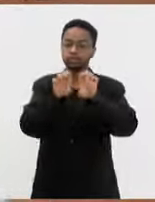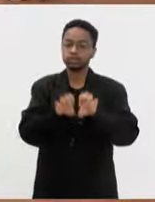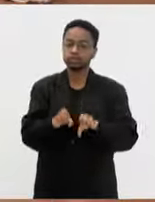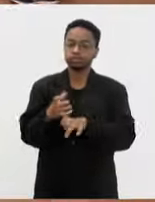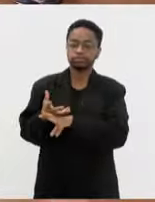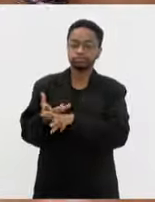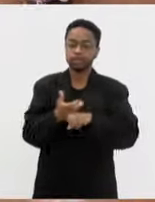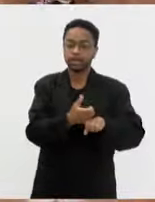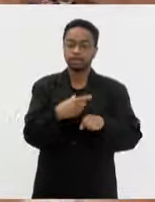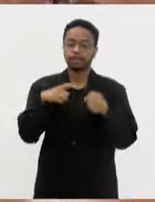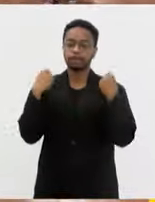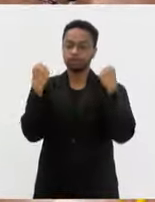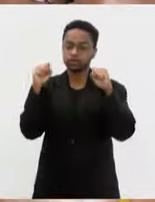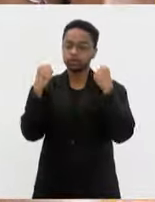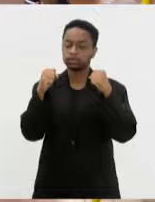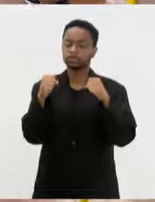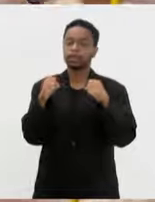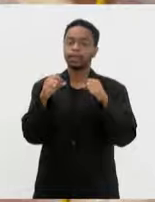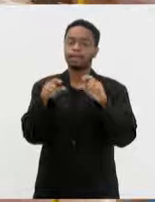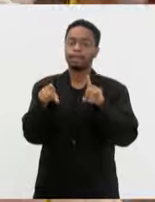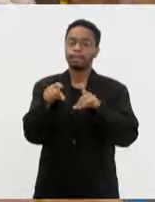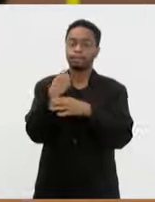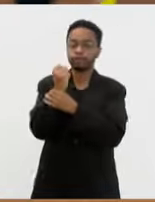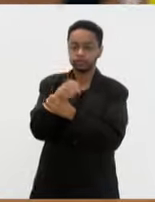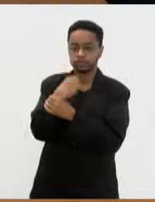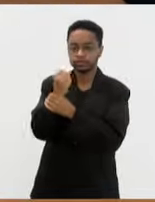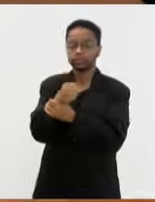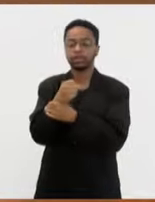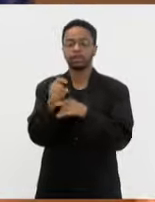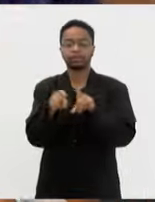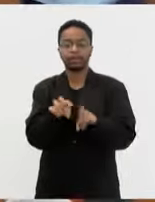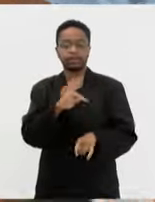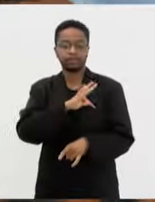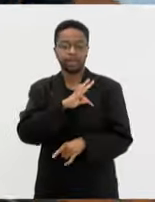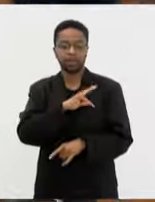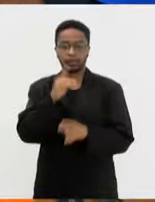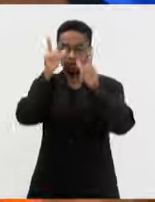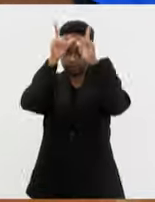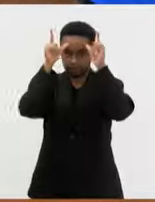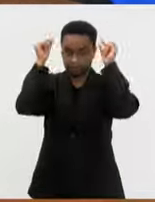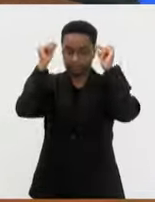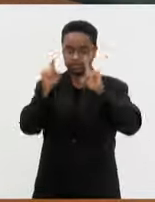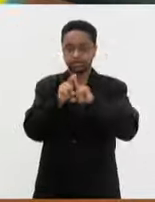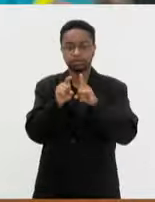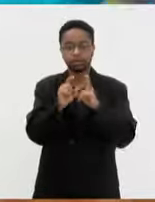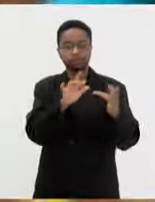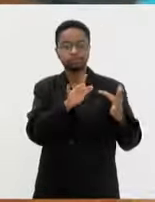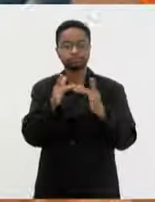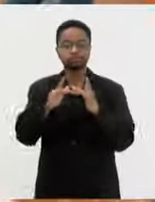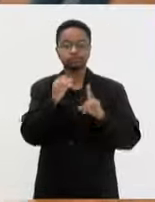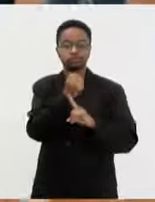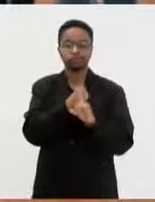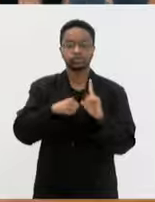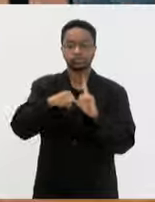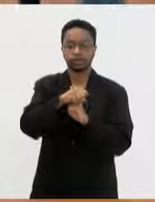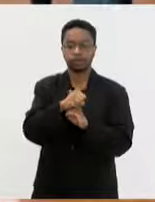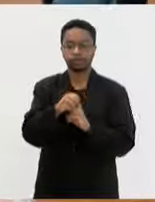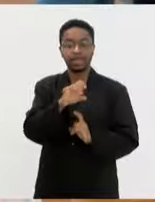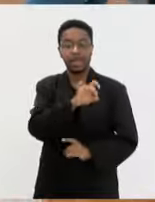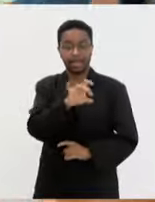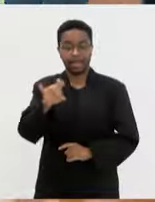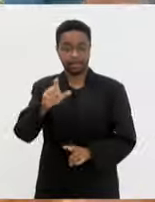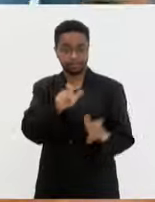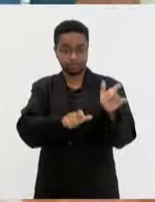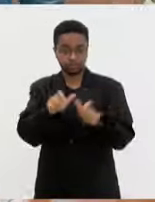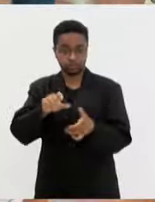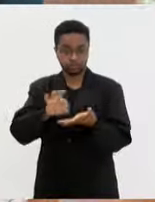com fisioterapeuta, professor de educação física, técnico em enfermagem e articulador social. Cada inscrito